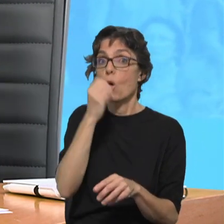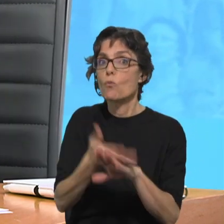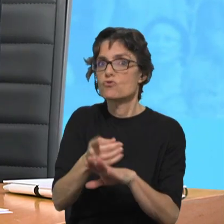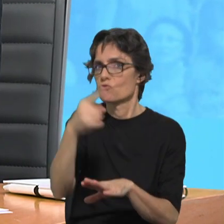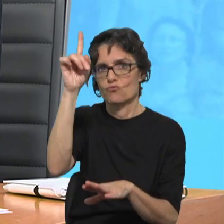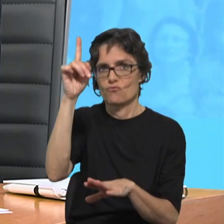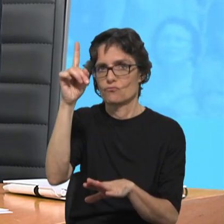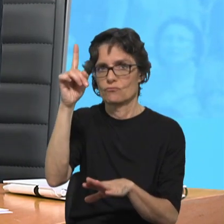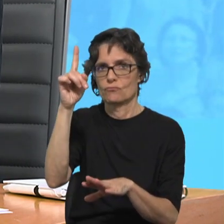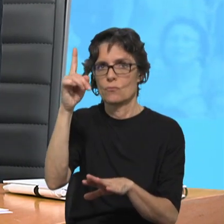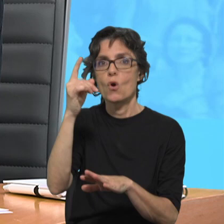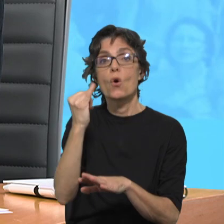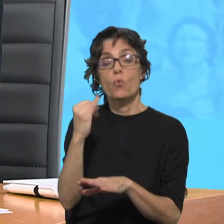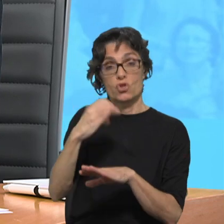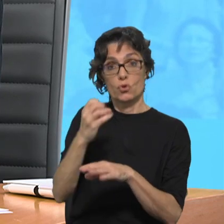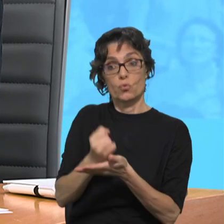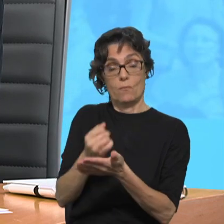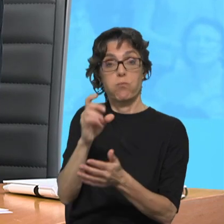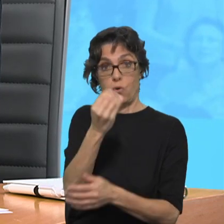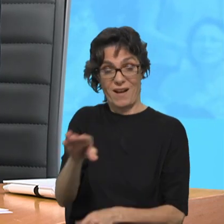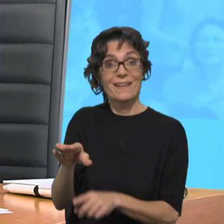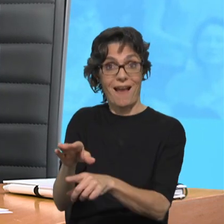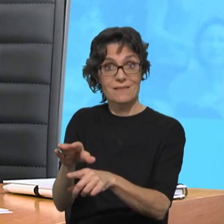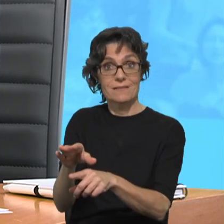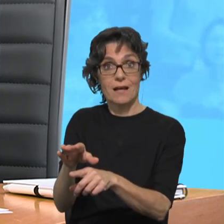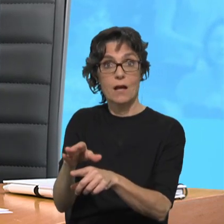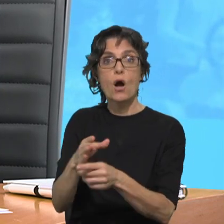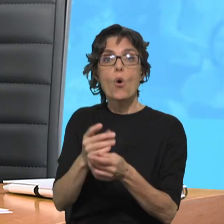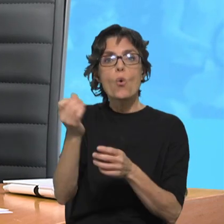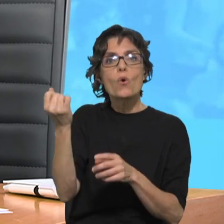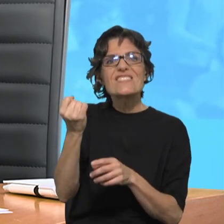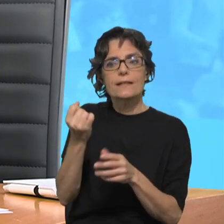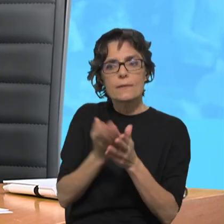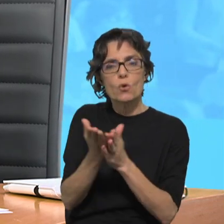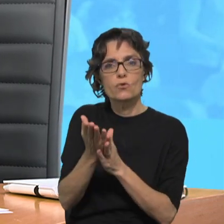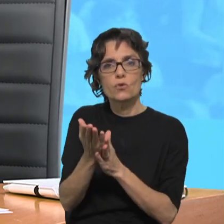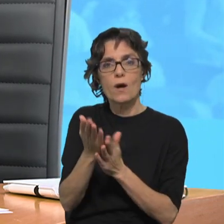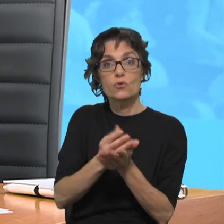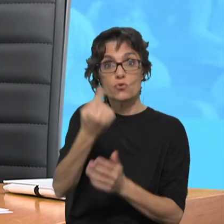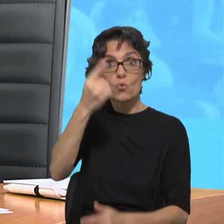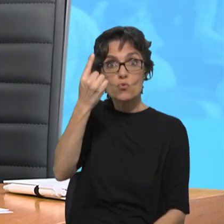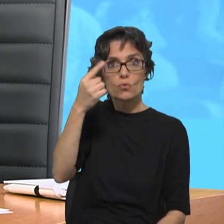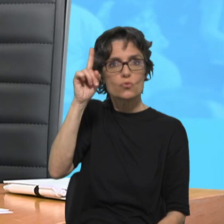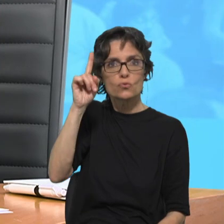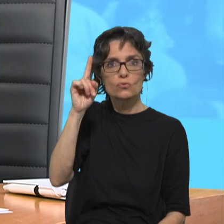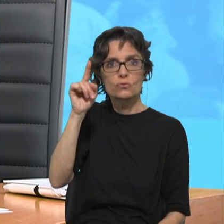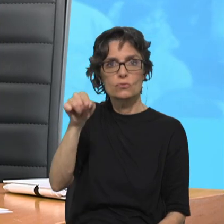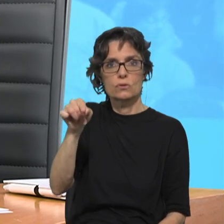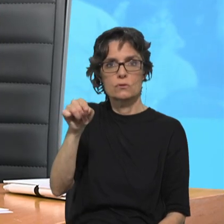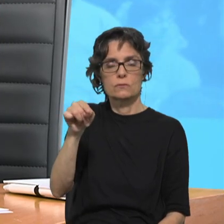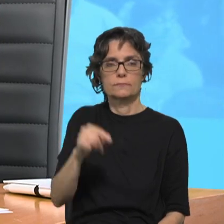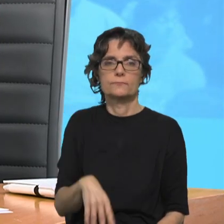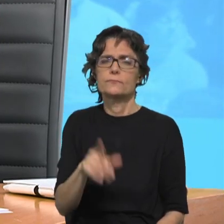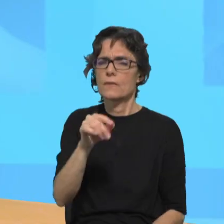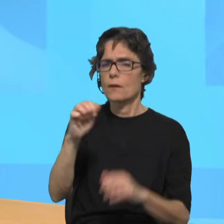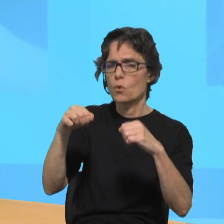o Instituto de Apoio à Criança conseguiu que o crime continuado não se aplicasse às crianças nos casos de abuso Concorda sexual. também